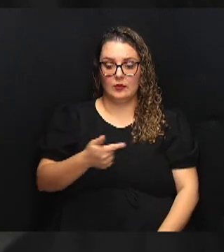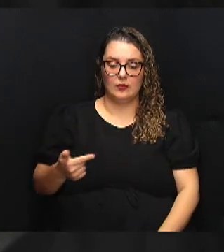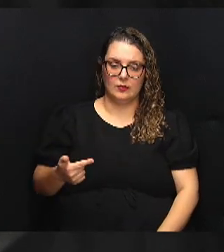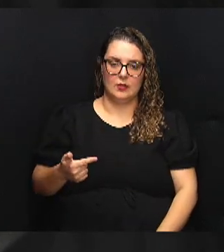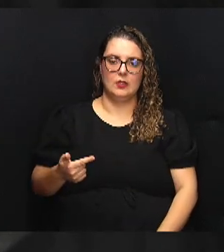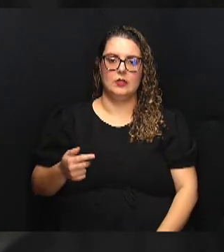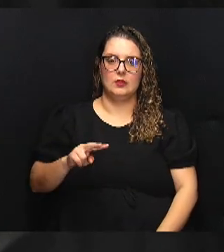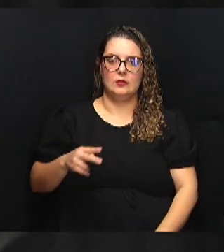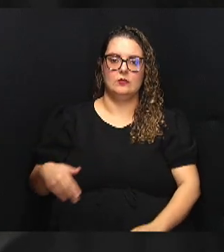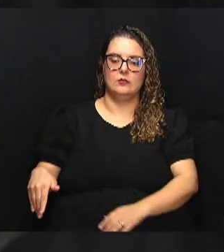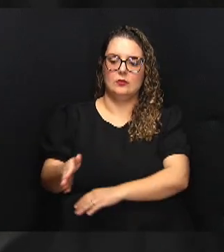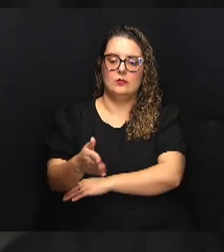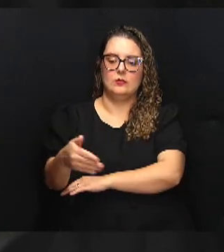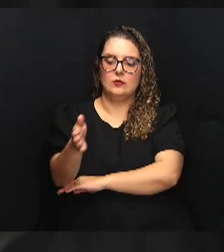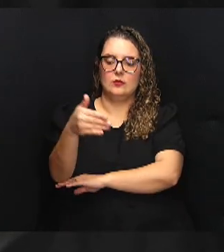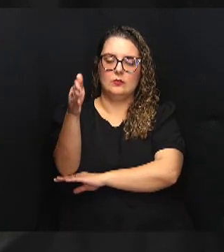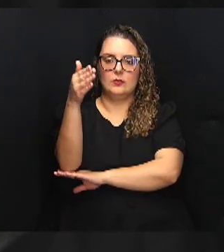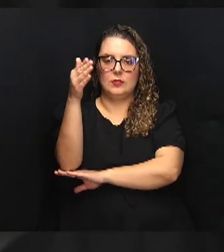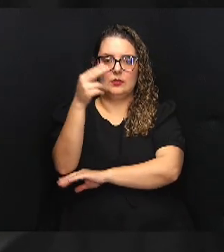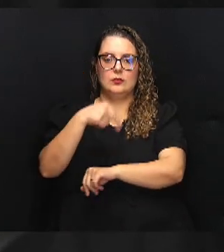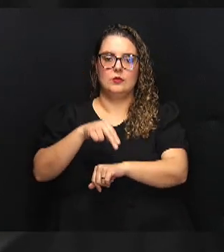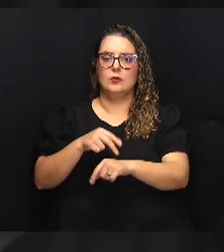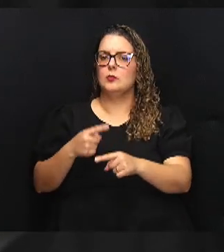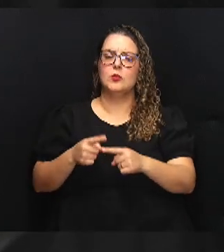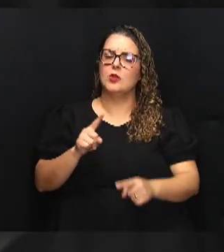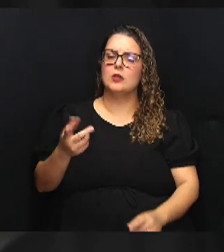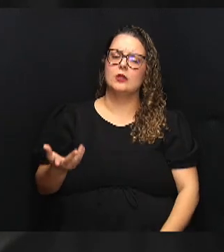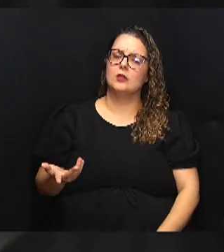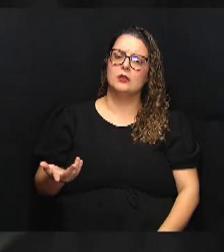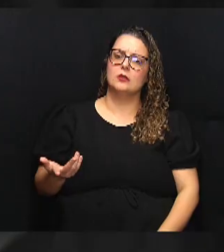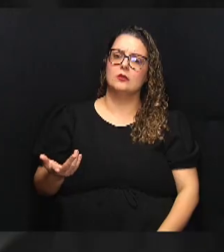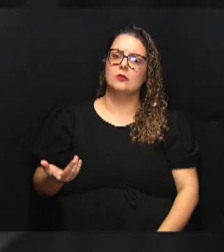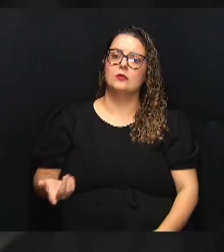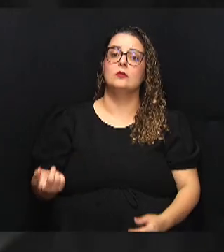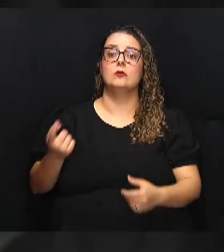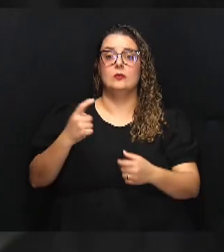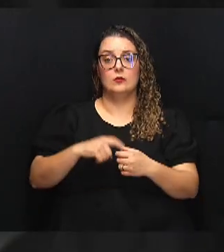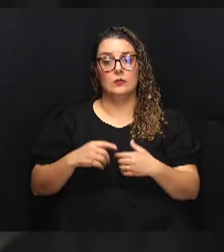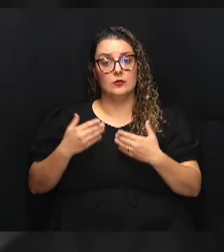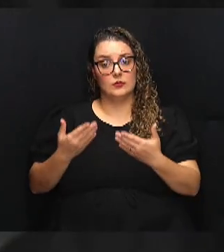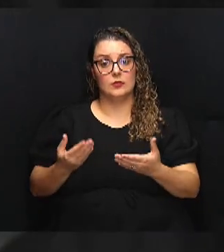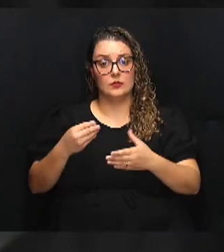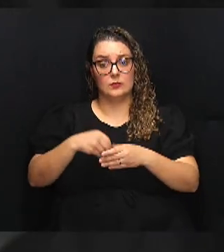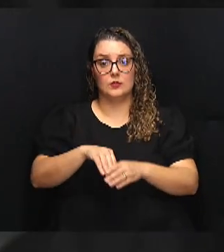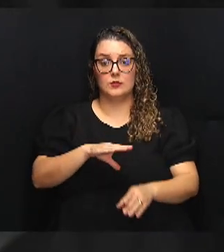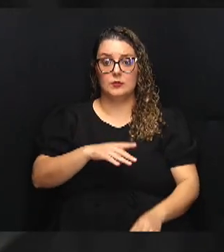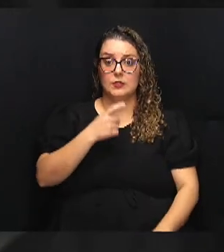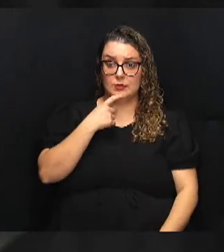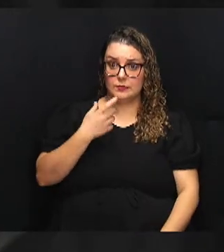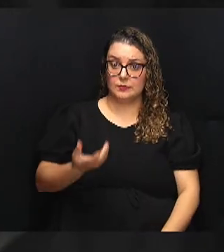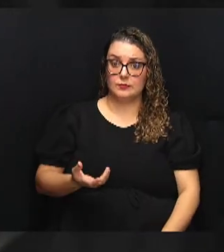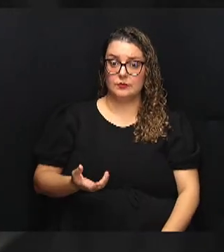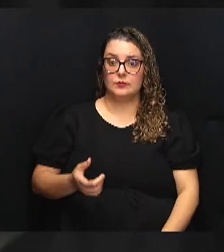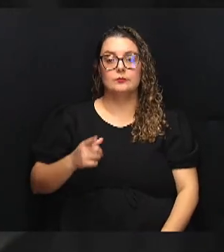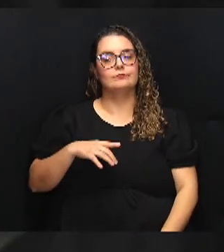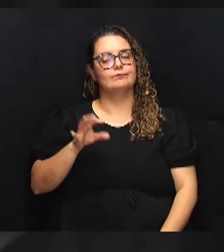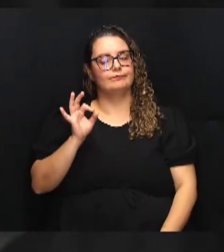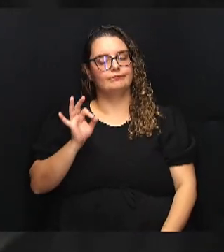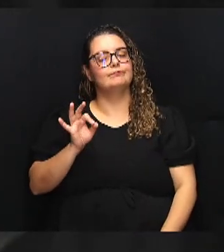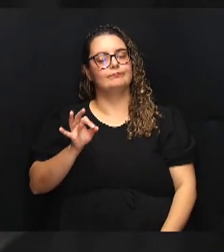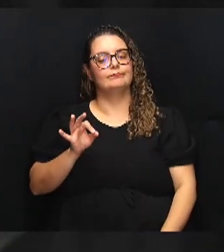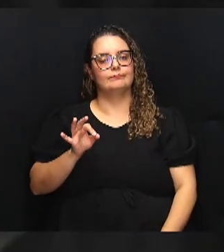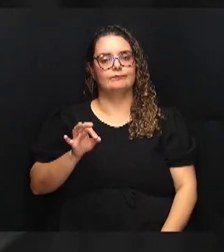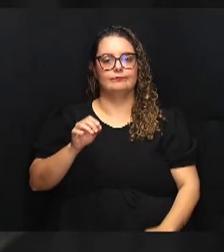hasteada a bandeira nacional, né. Por que não, né, trazemos isso de volta para o município de Campinas, né? Tenho certeza absoluta